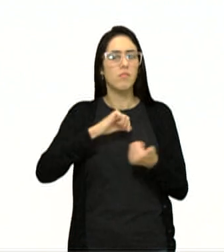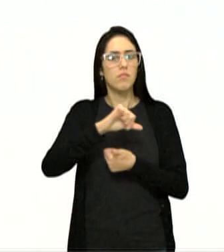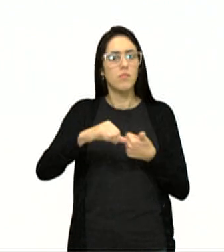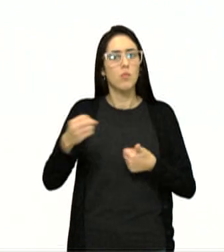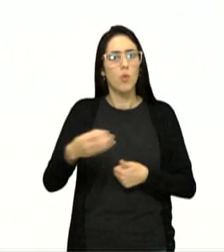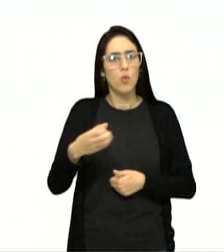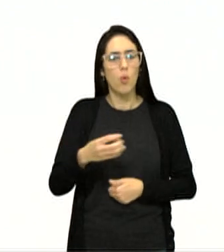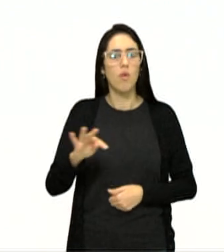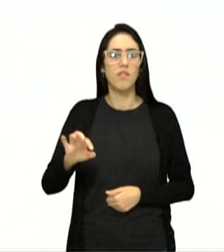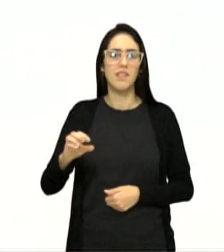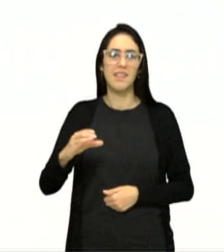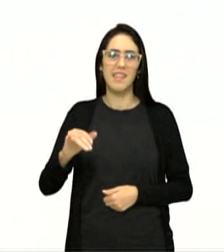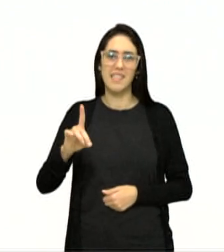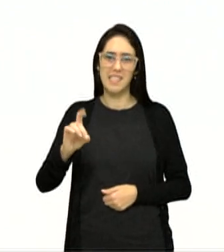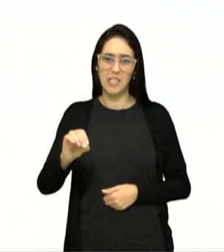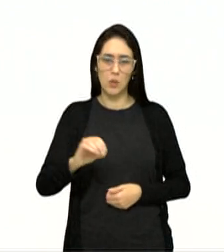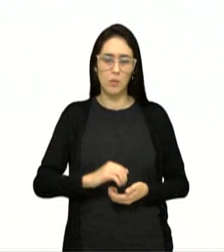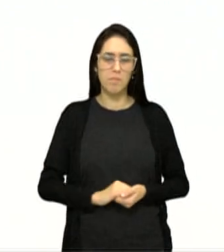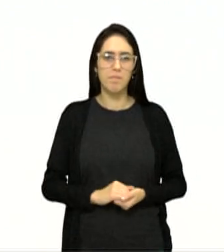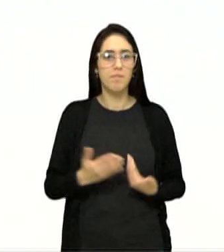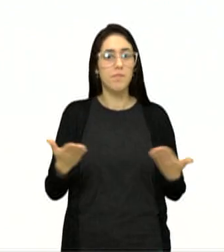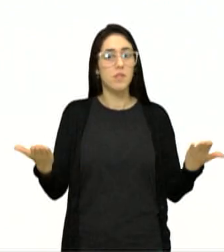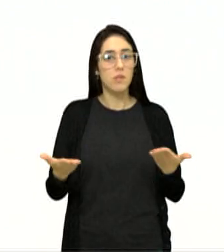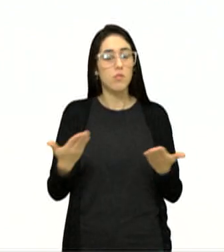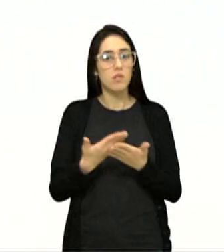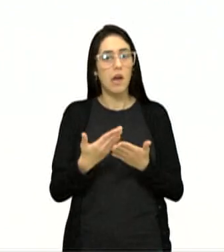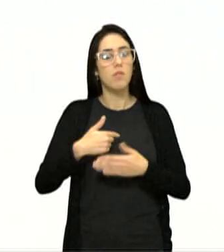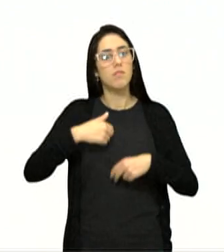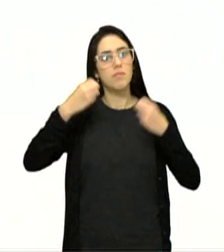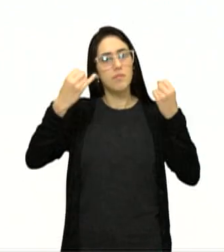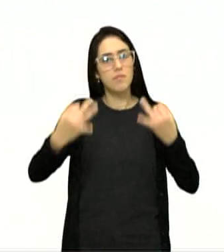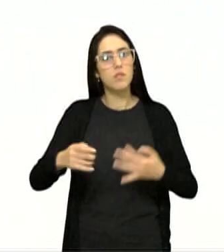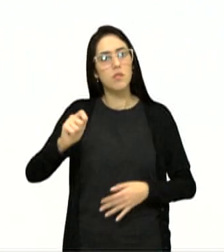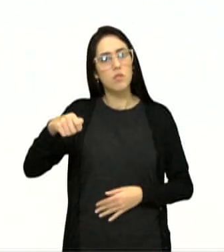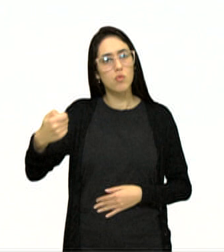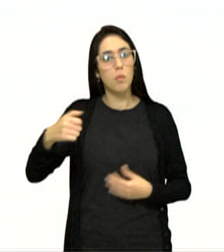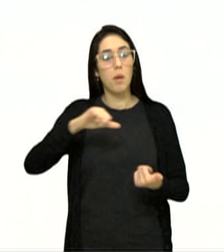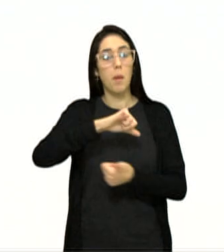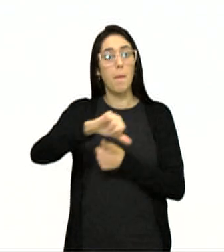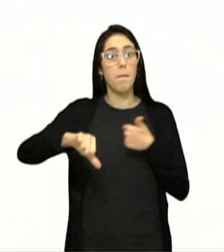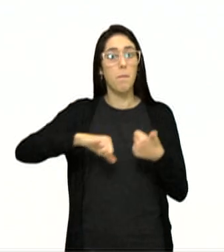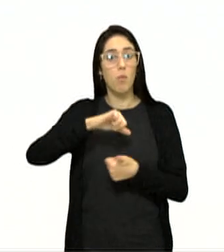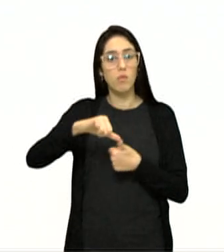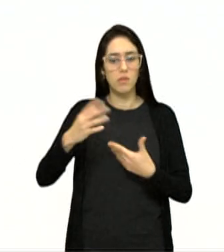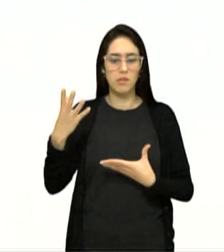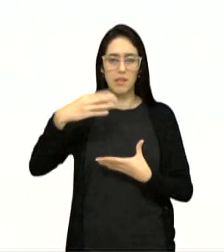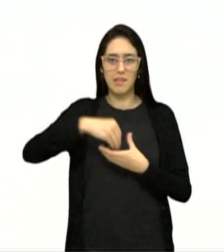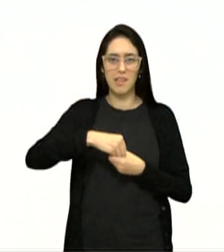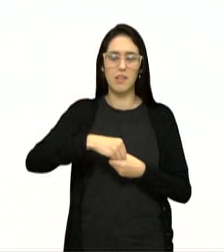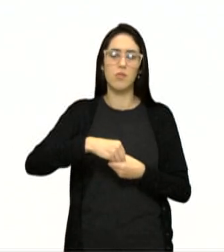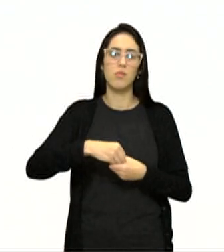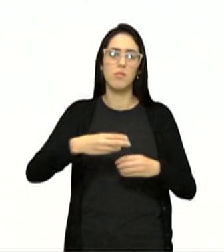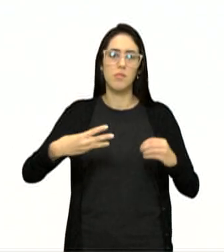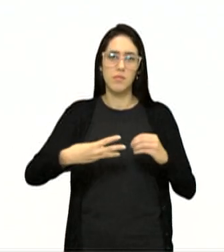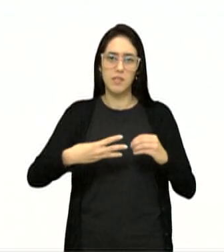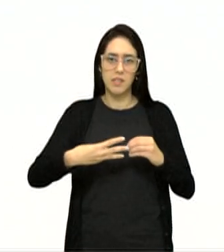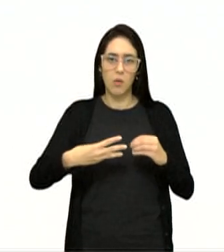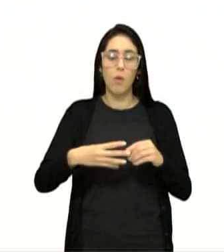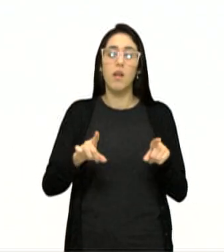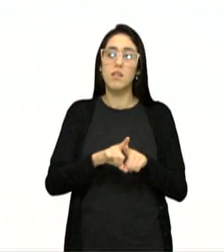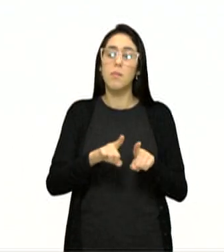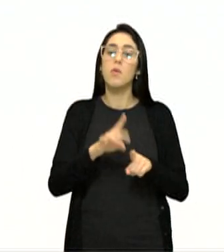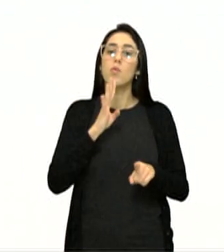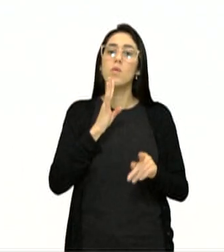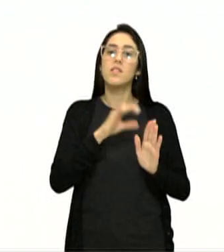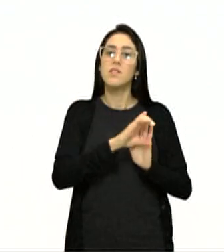e órgãos. Então, gente, nessa aula falamos sobre alterações que podem ocorrer durante o ciclo celular e mitose e também conhecemos o conceito